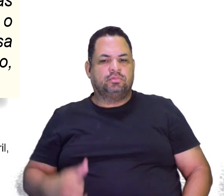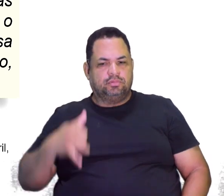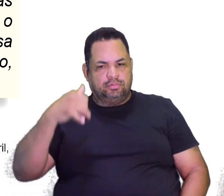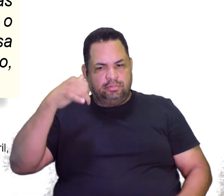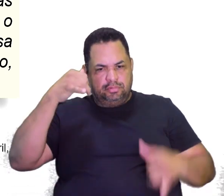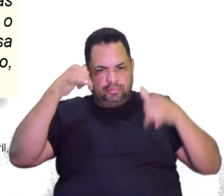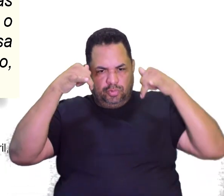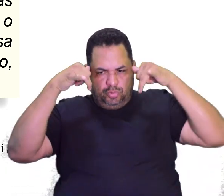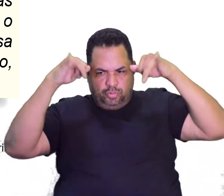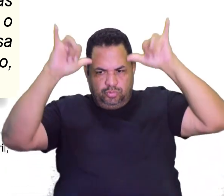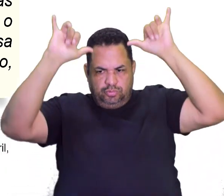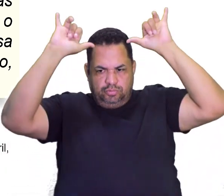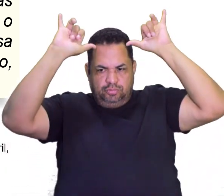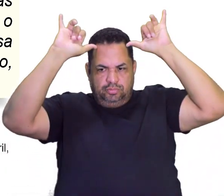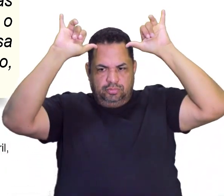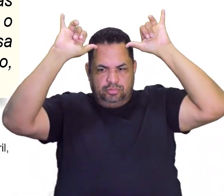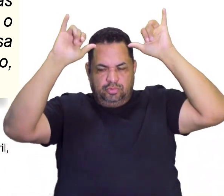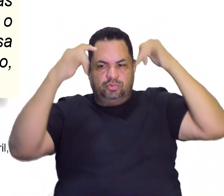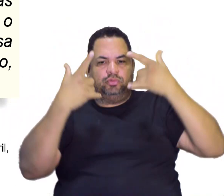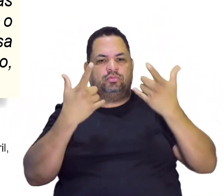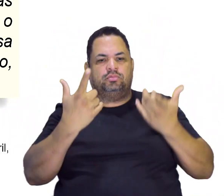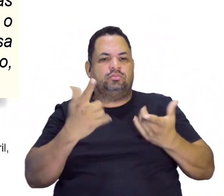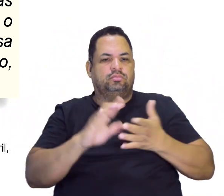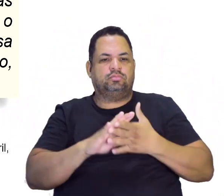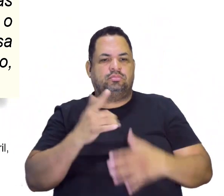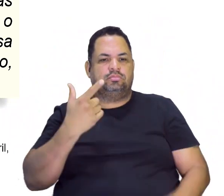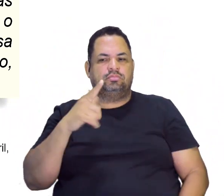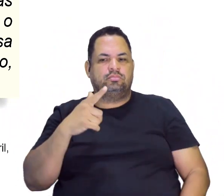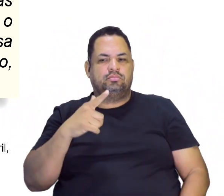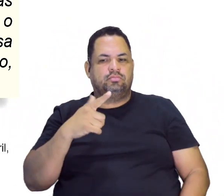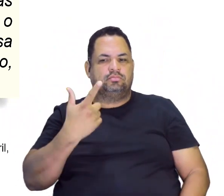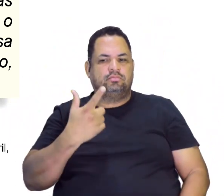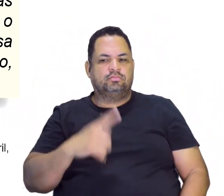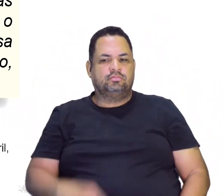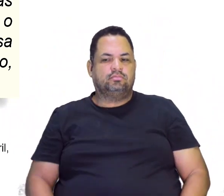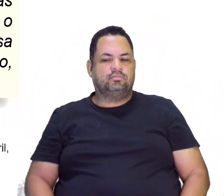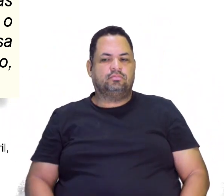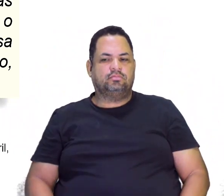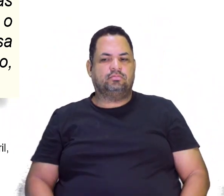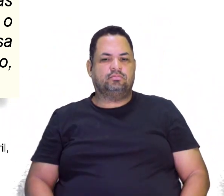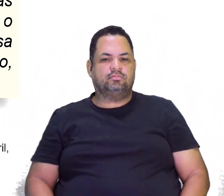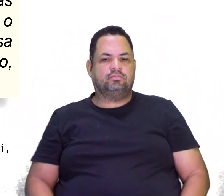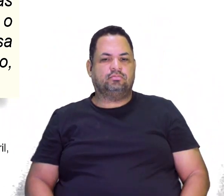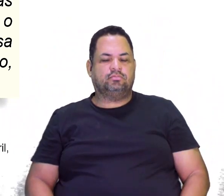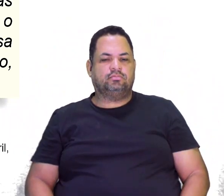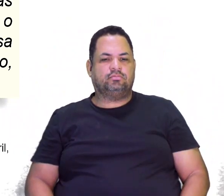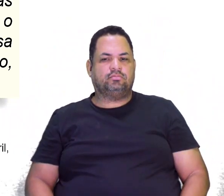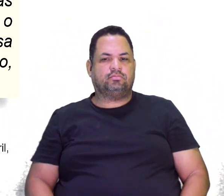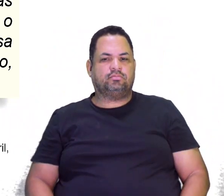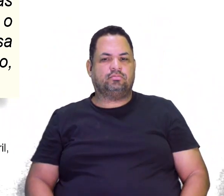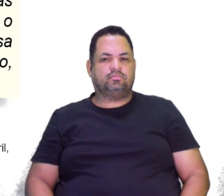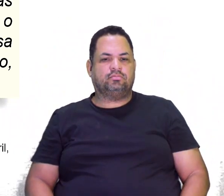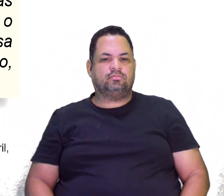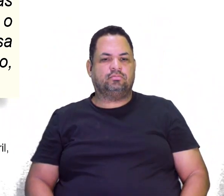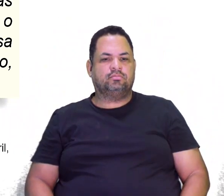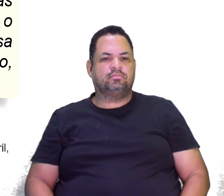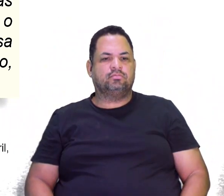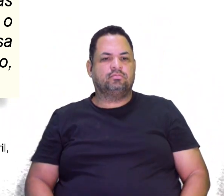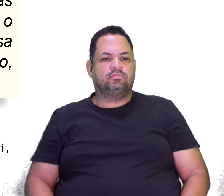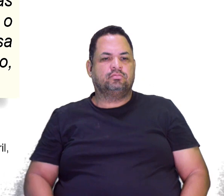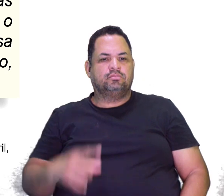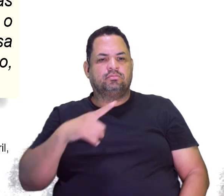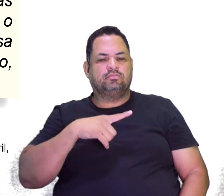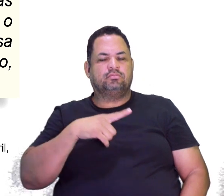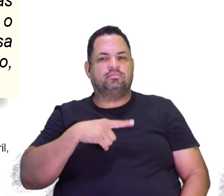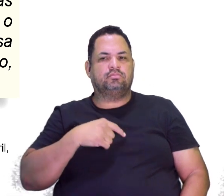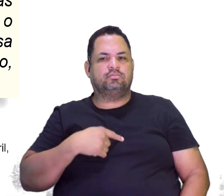chife vermelho não existe né então Eh é é é o que a gente o que a gente diz